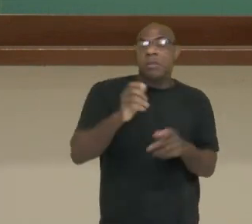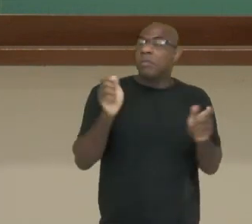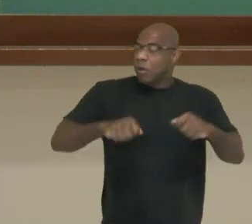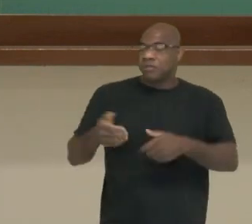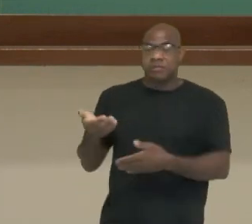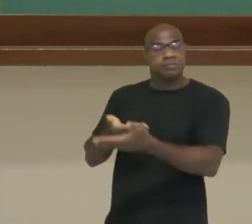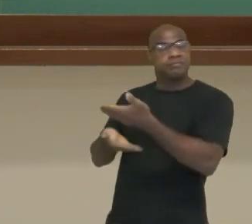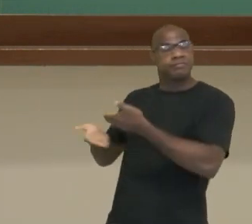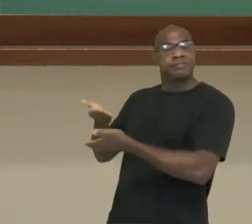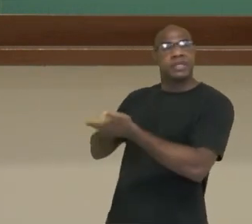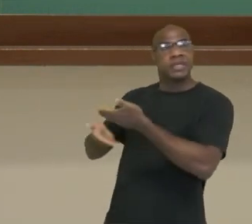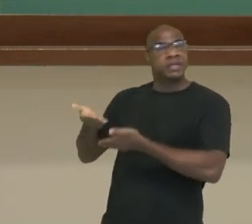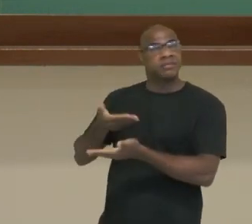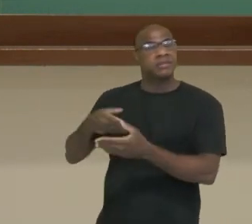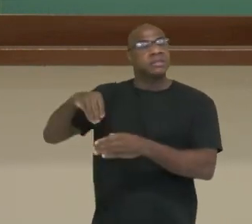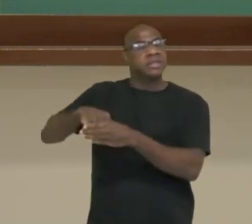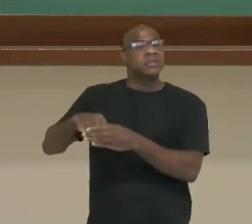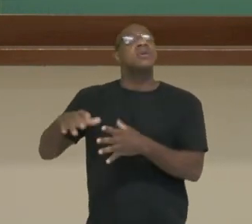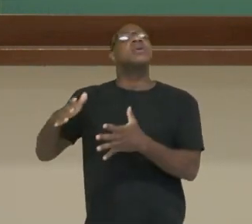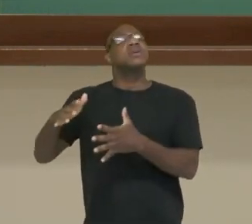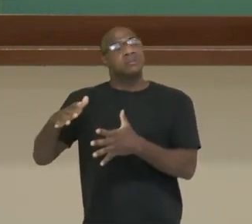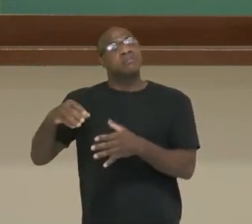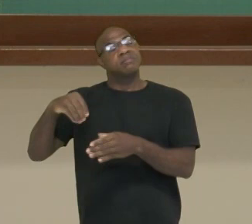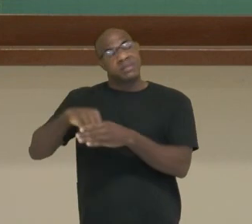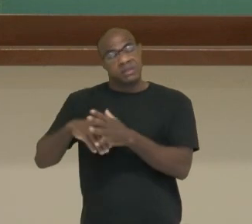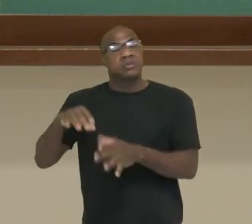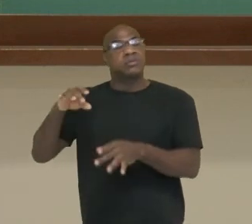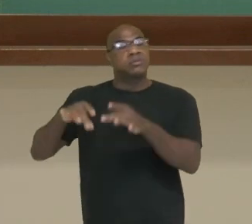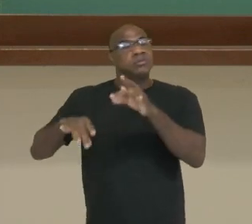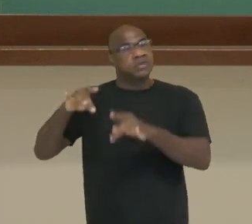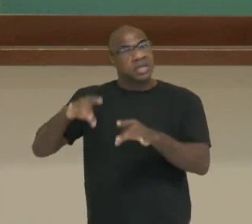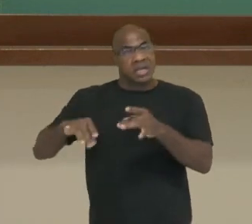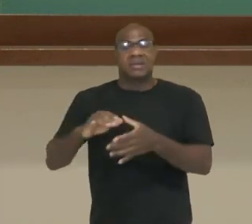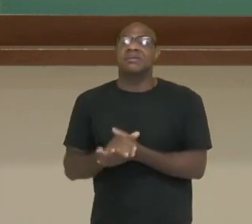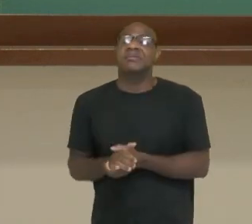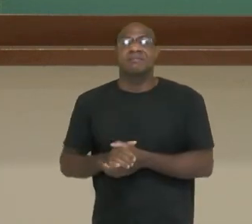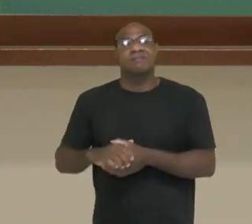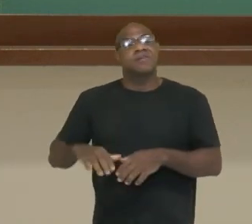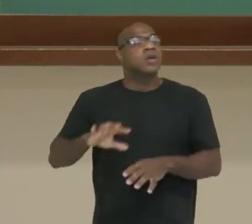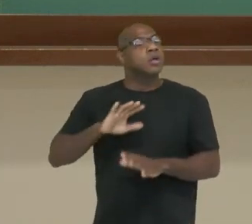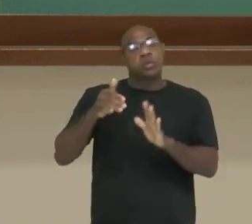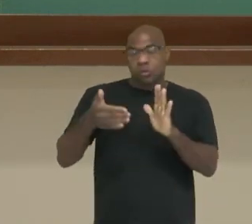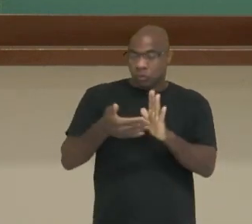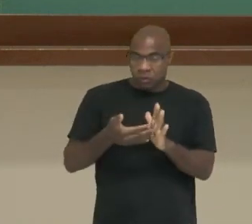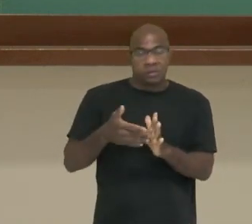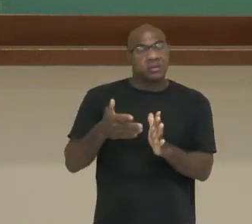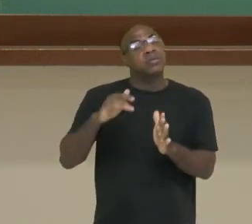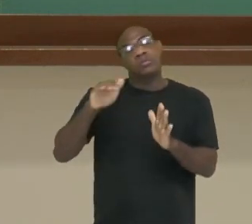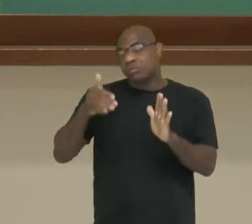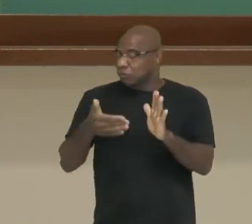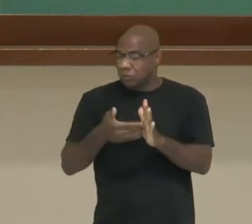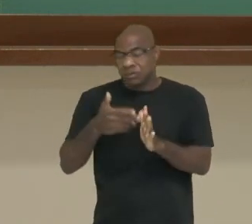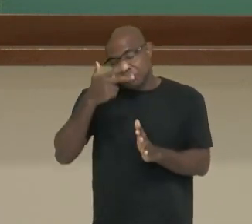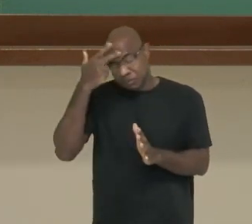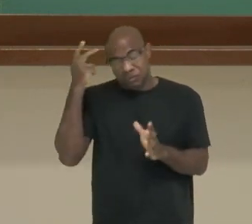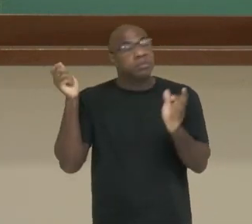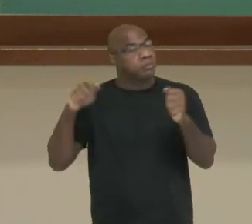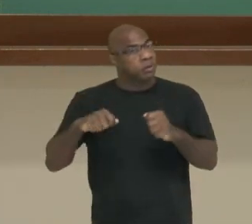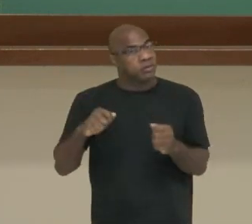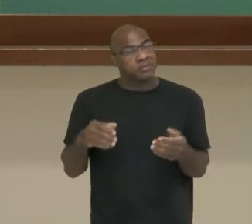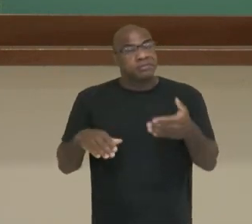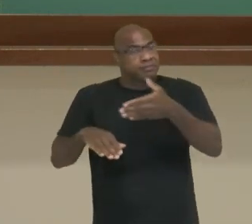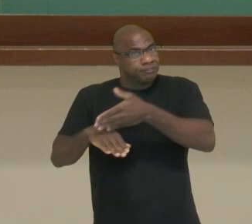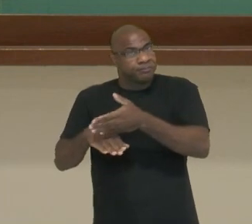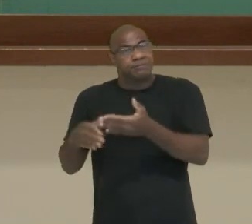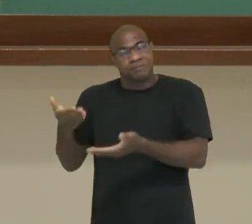né? O teatro do oprimido é para atores, para não atores, todo mundo pode participar ativamente da encenação